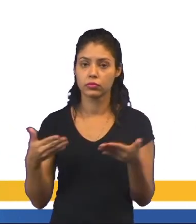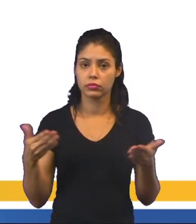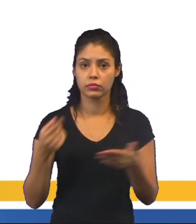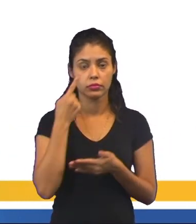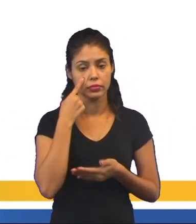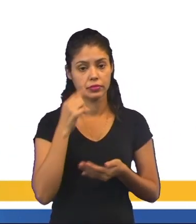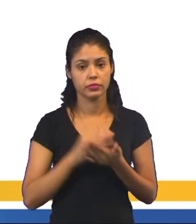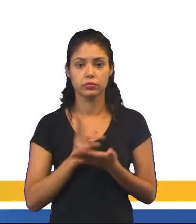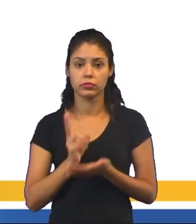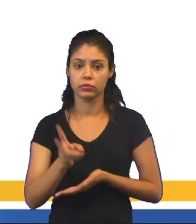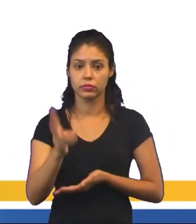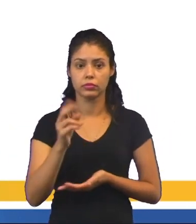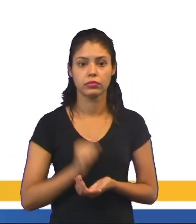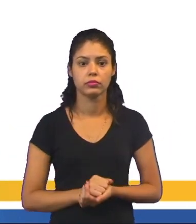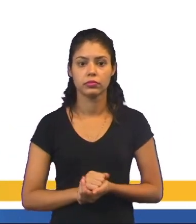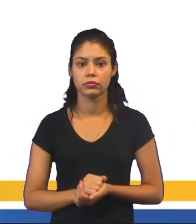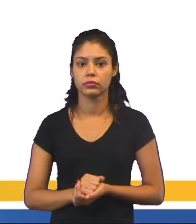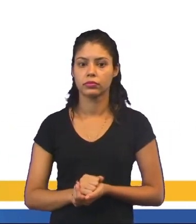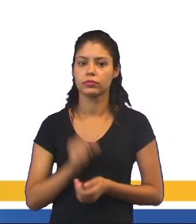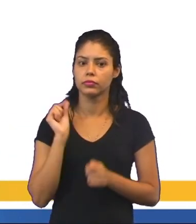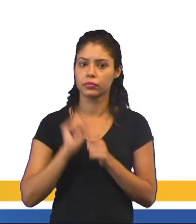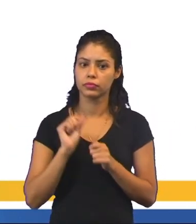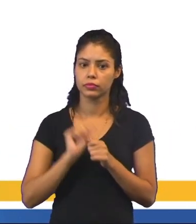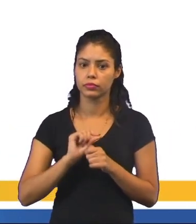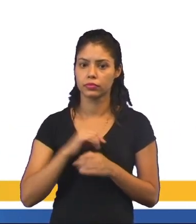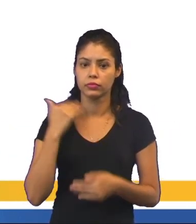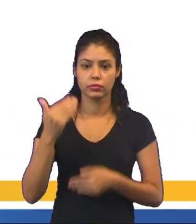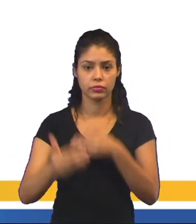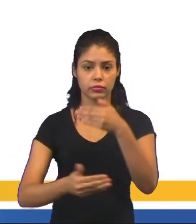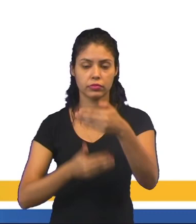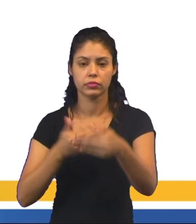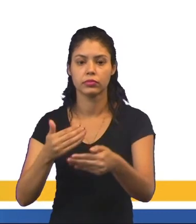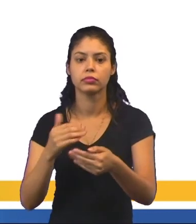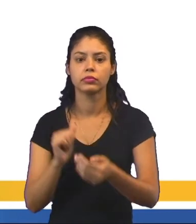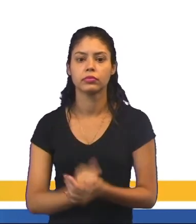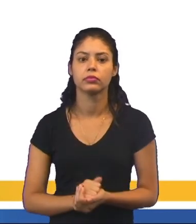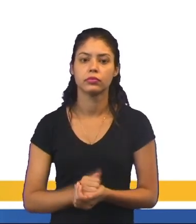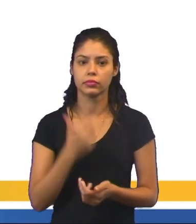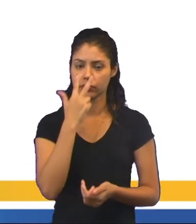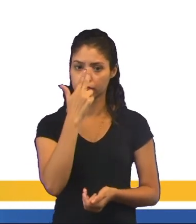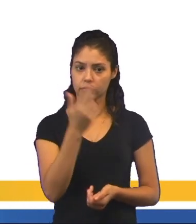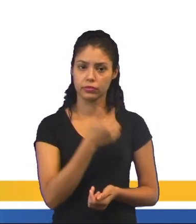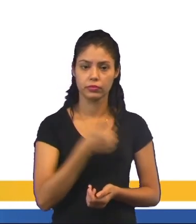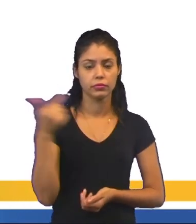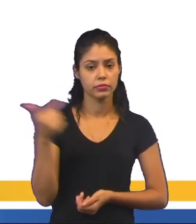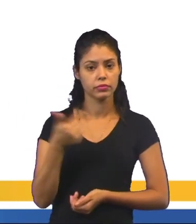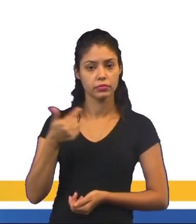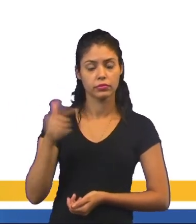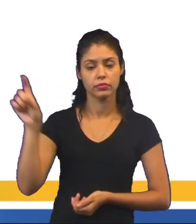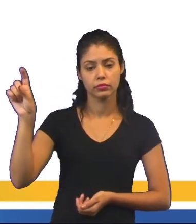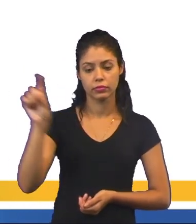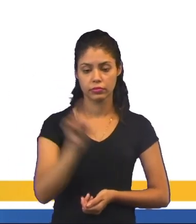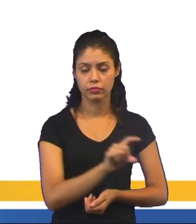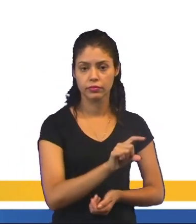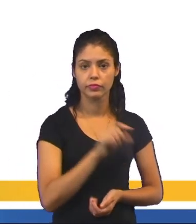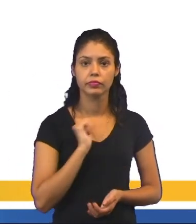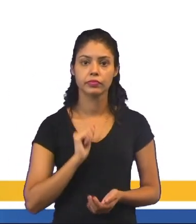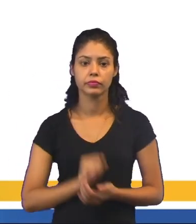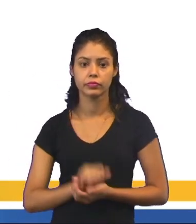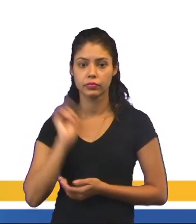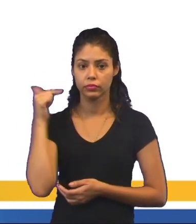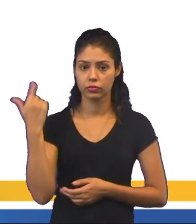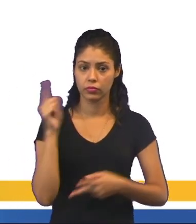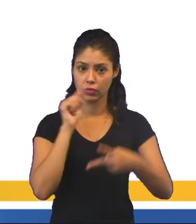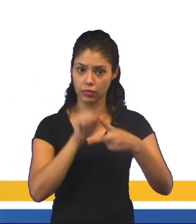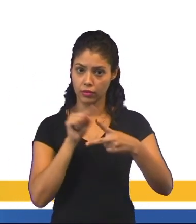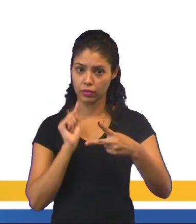mas vou mostrar em seguida. Então, para realizarmos um processo parecido com a diagonal secundária e as